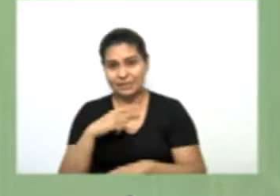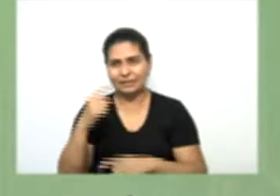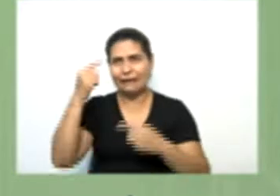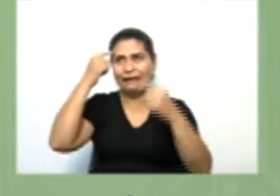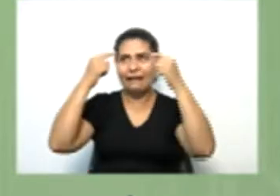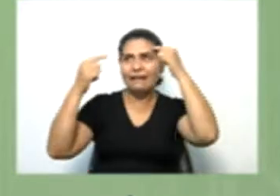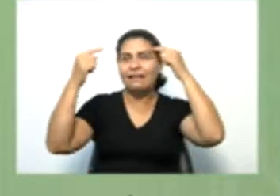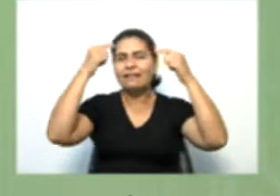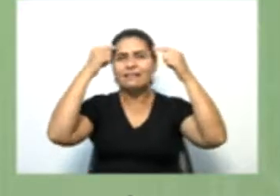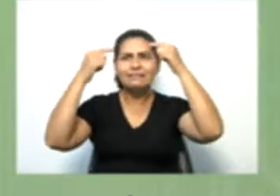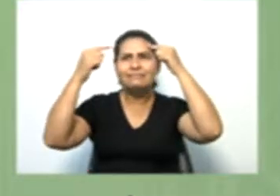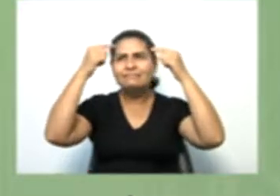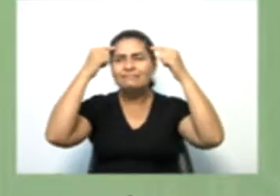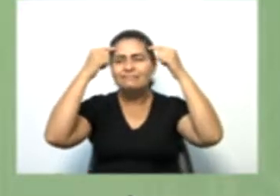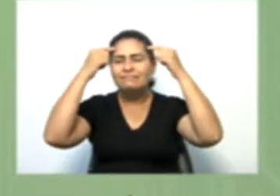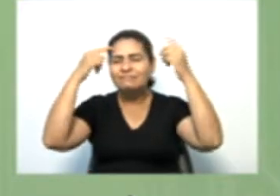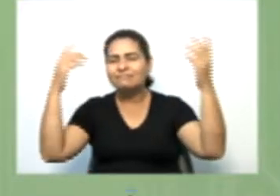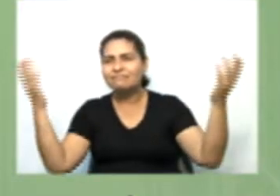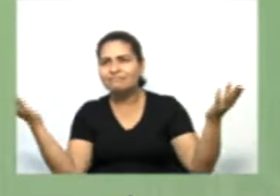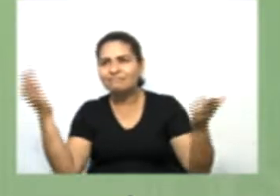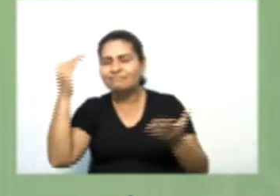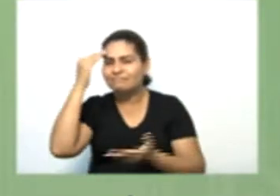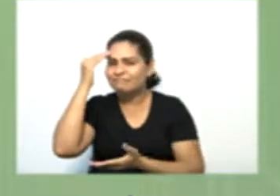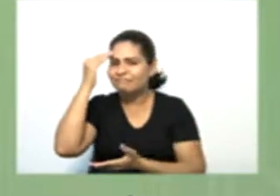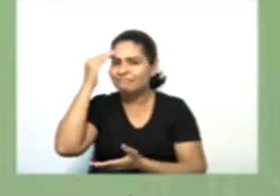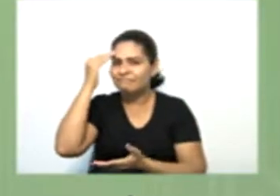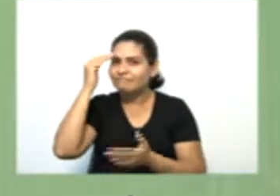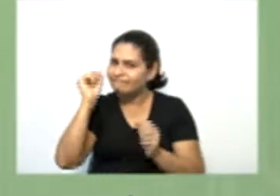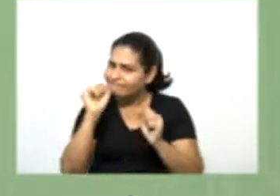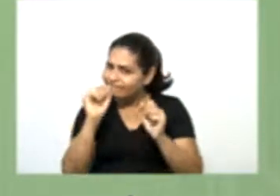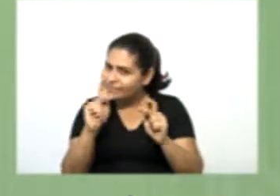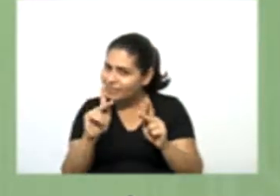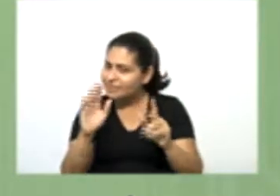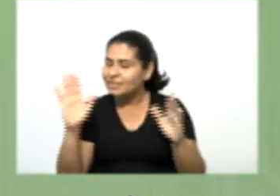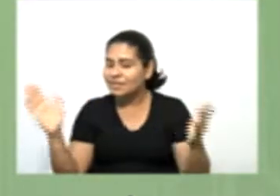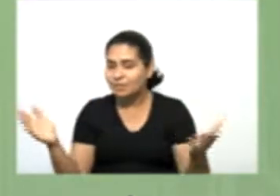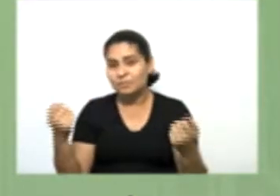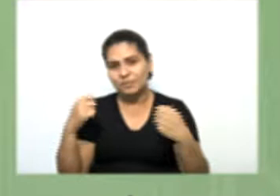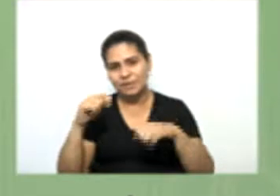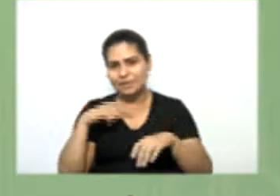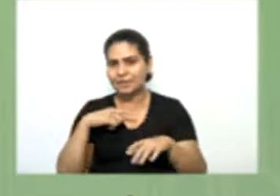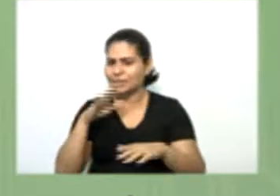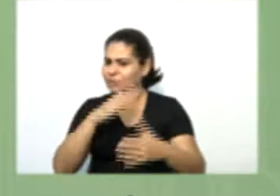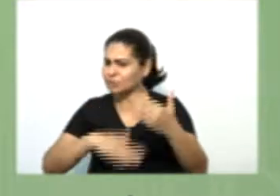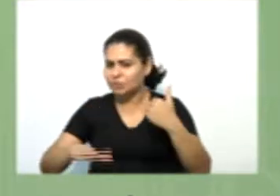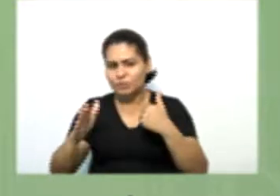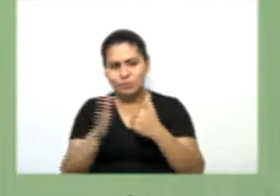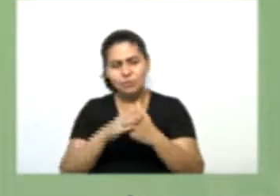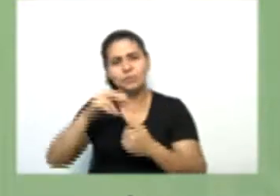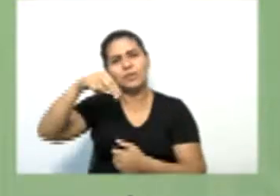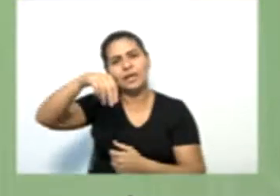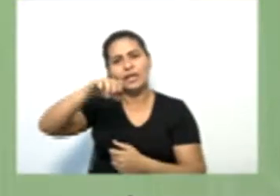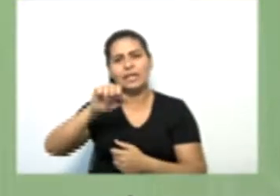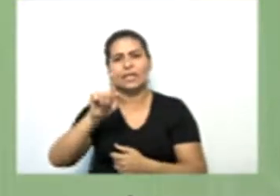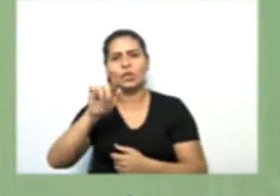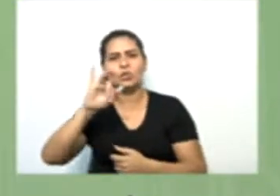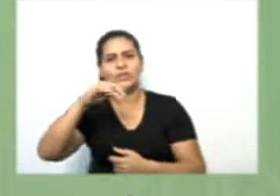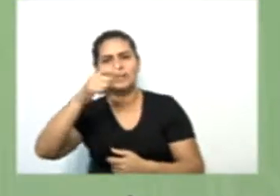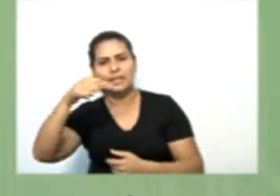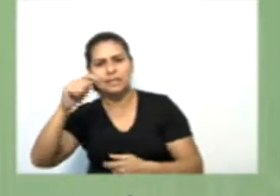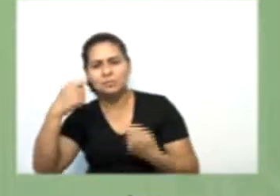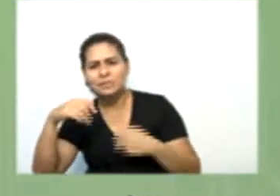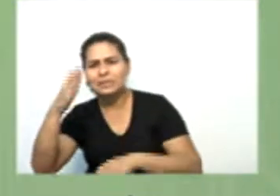suas próprias conclusões. Tá certo? Na arte de negociar, destaca-se a habilidade